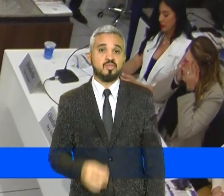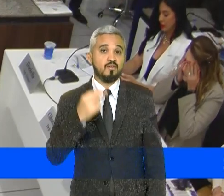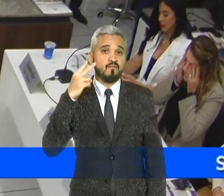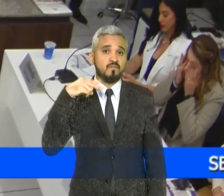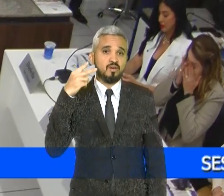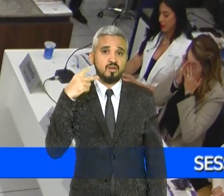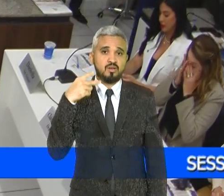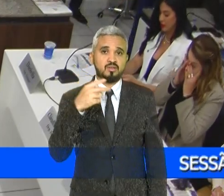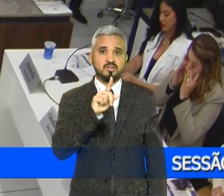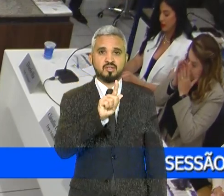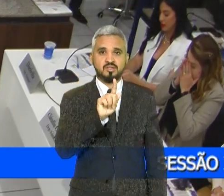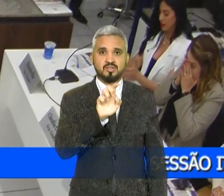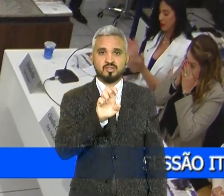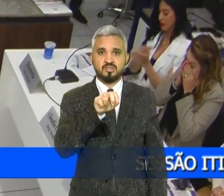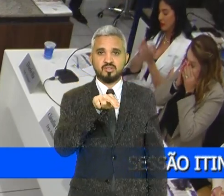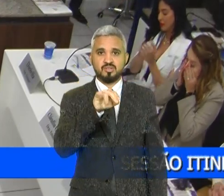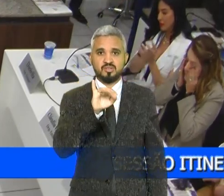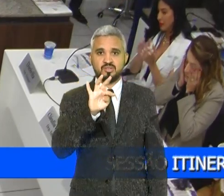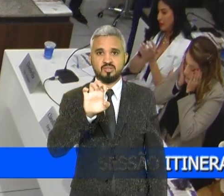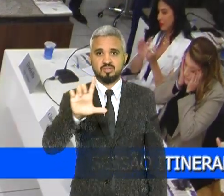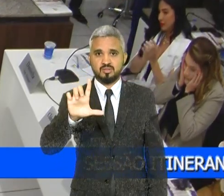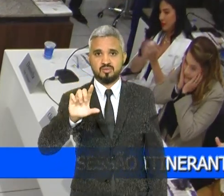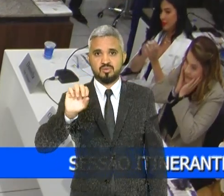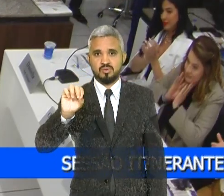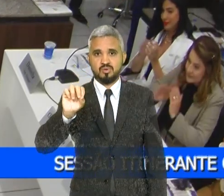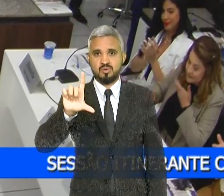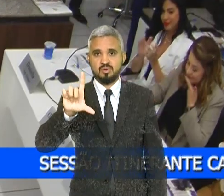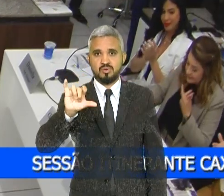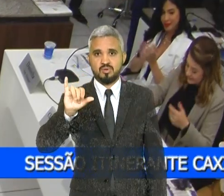Vereador Gentil Oliveira Rego.